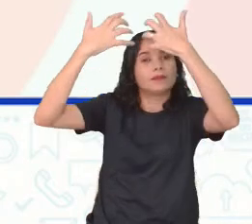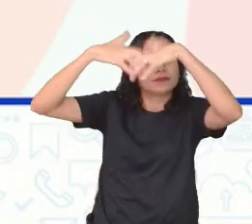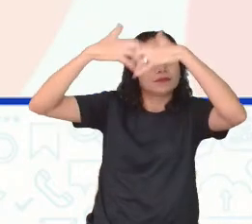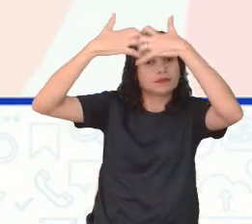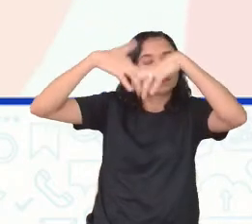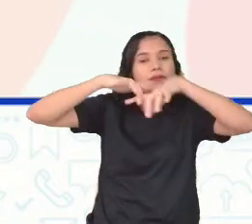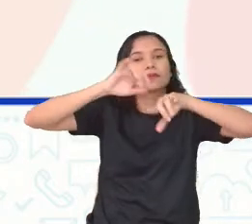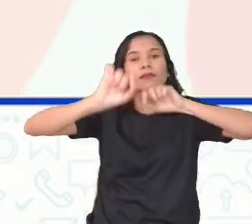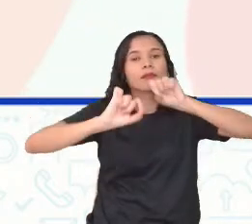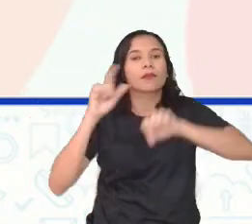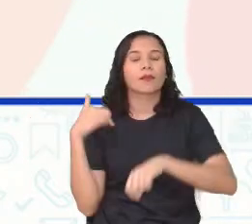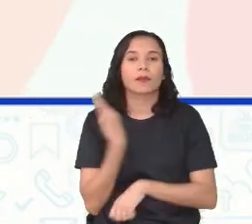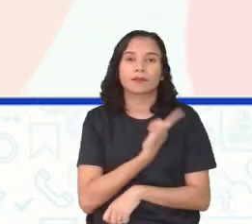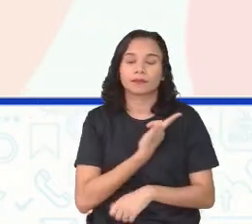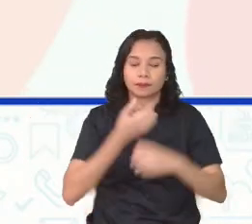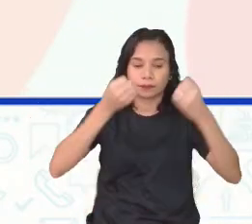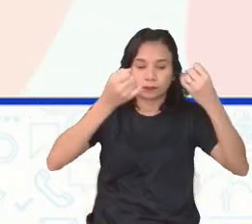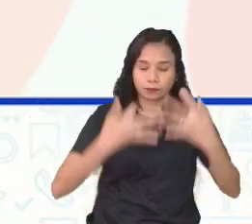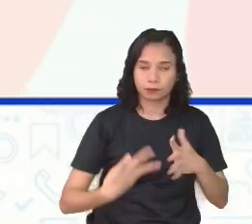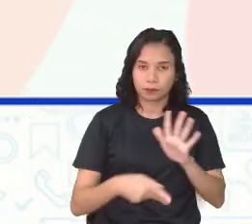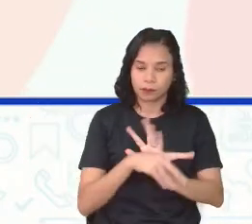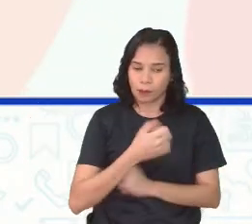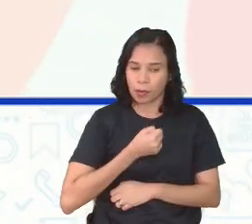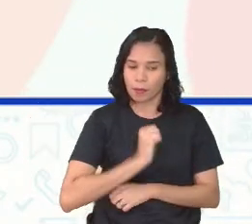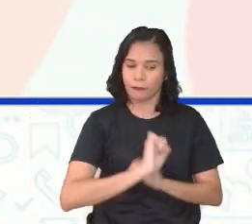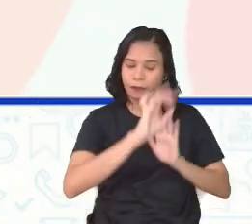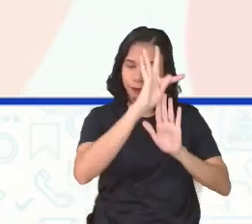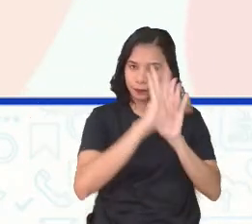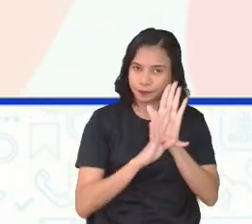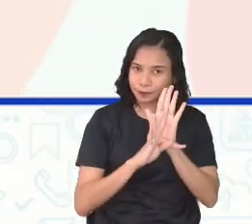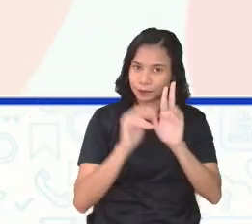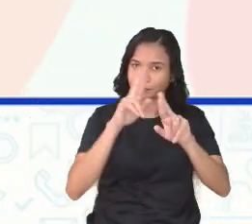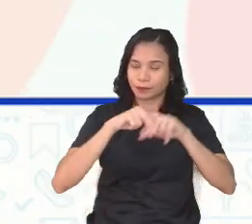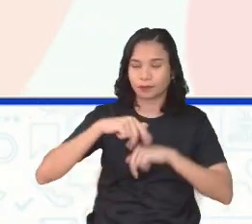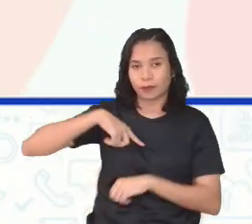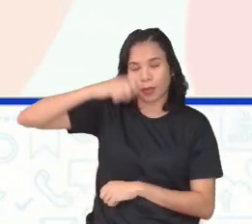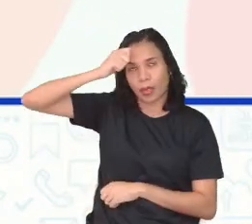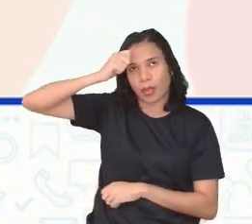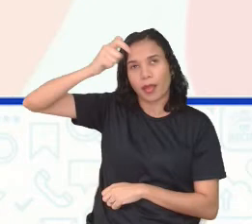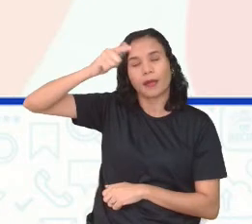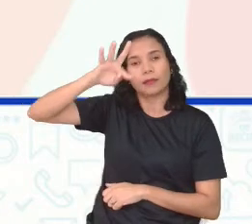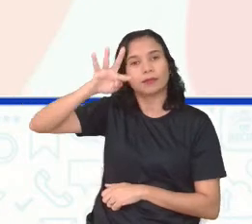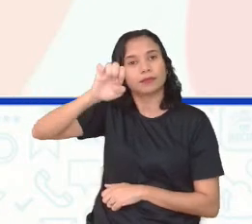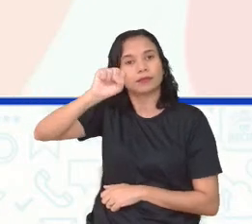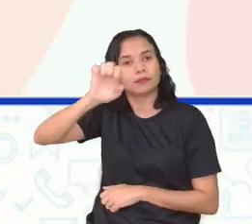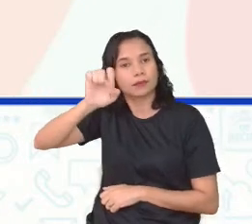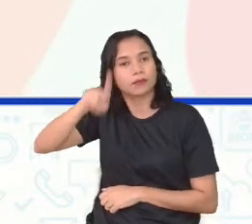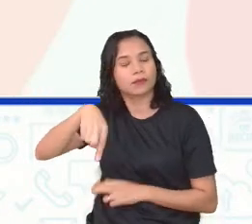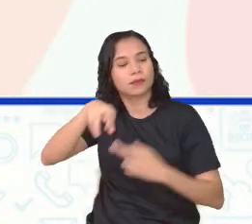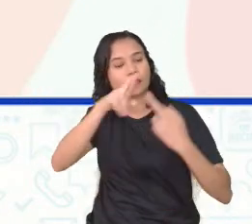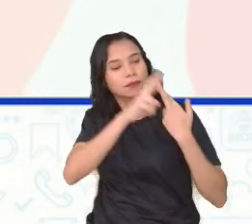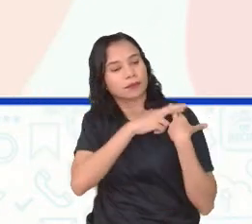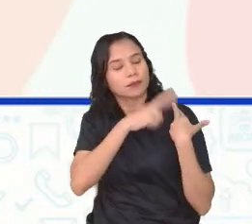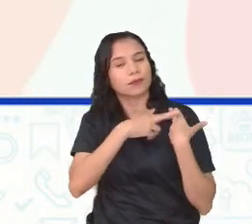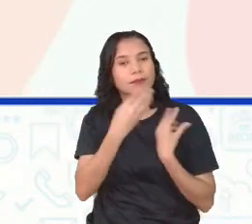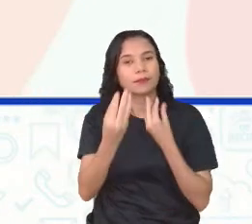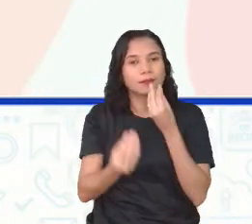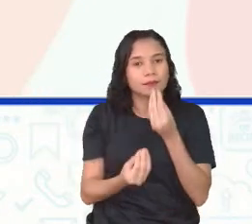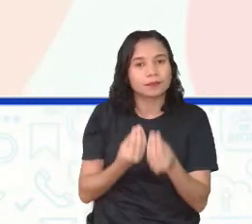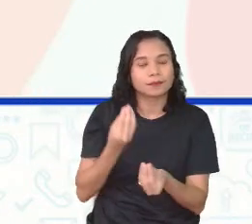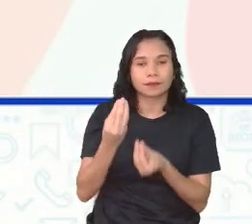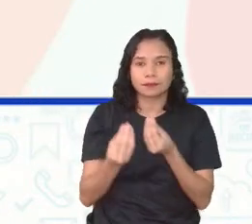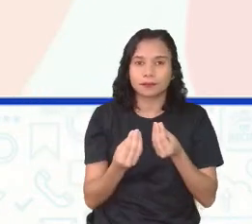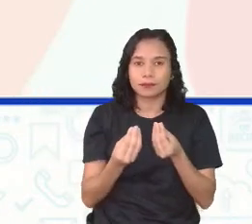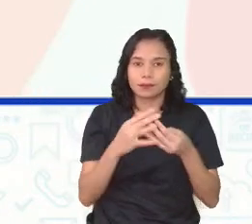refletir o que vai ser defendido nele. Então, a tese, ela tem essa responsabilidade, não é? Onde ela